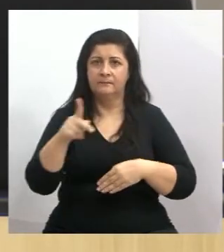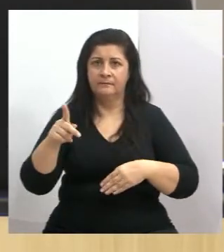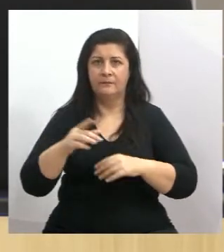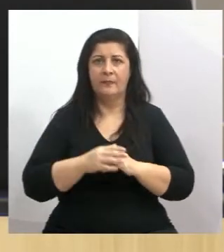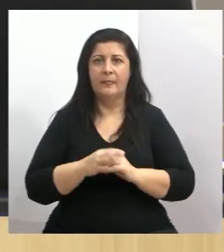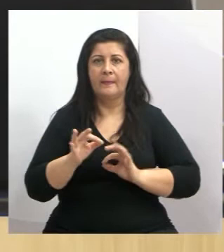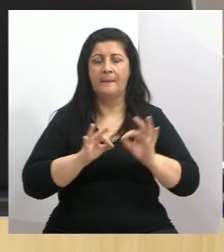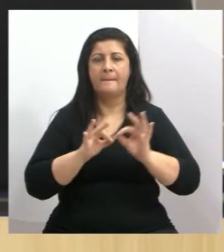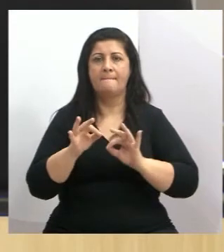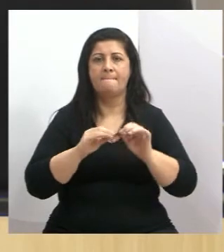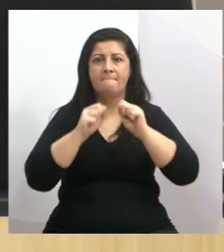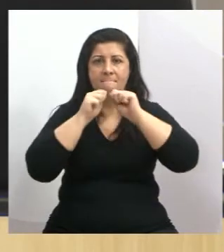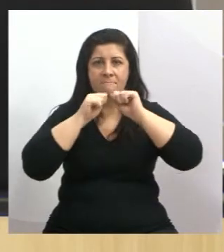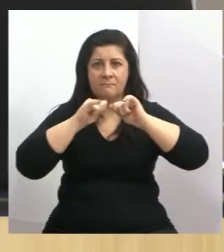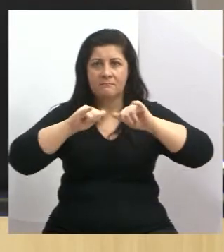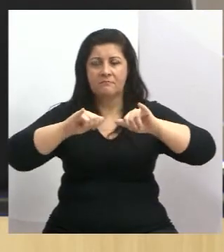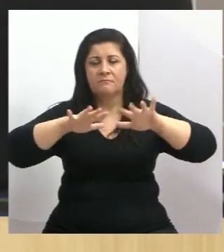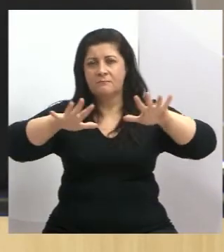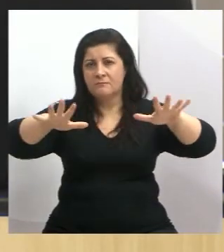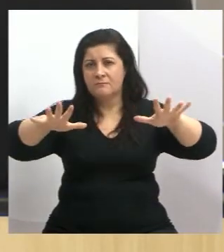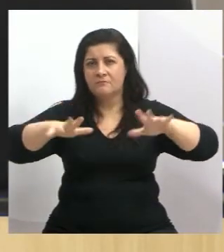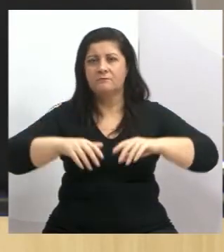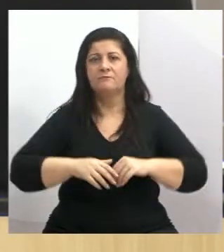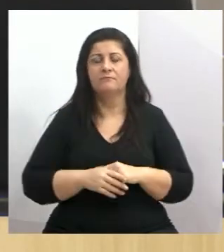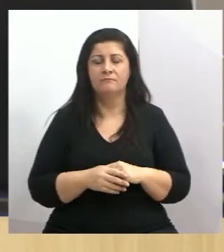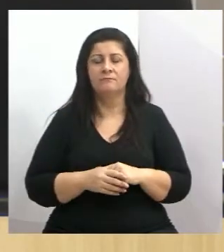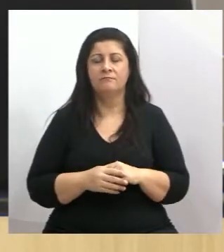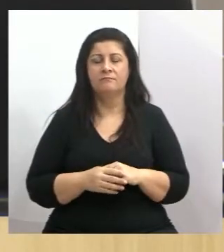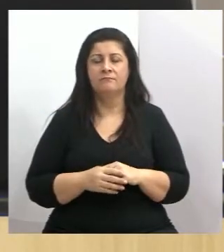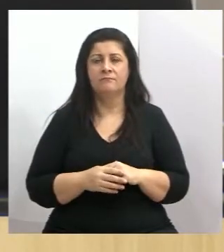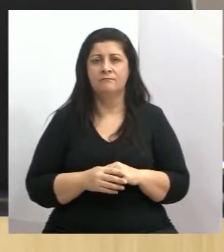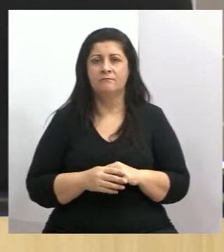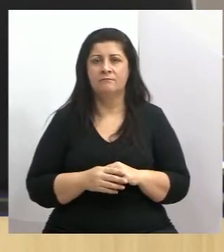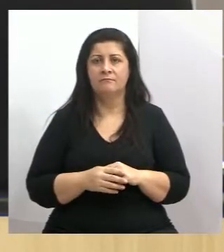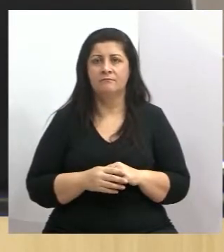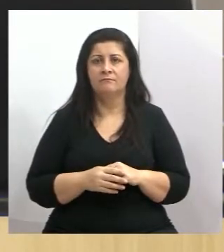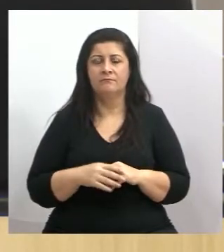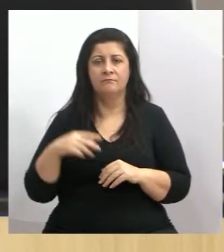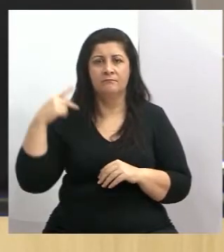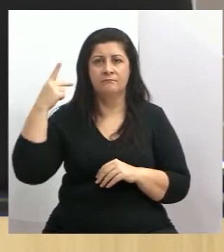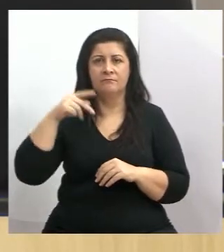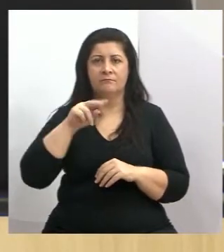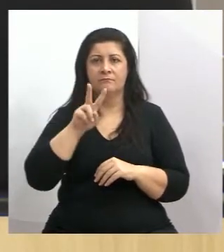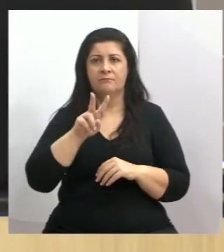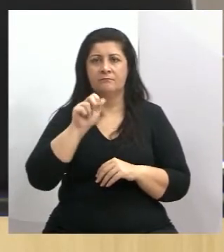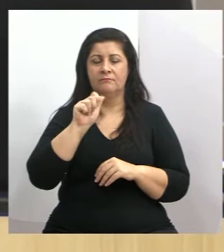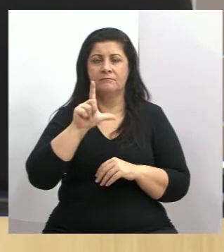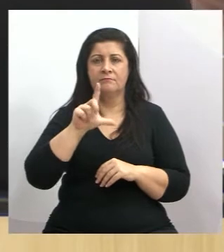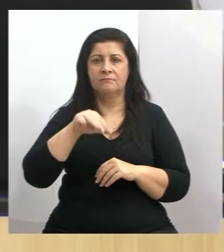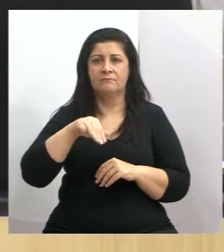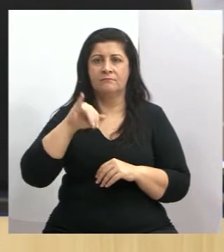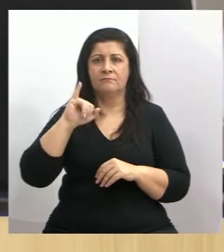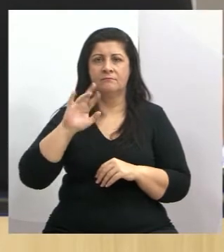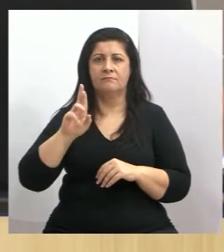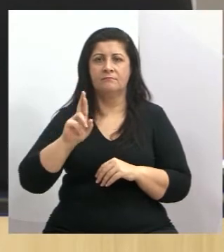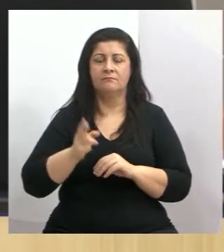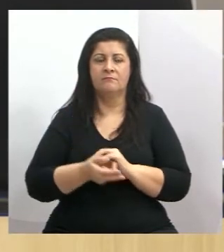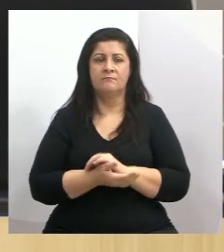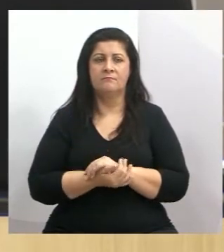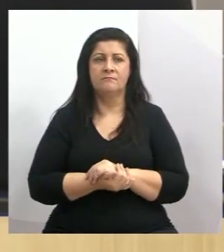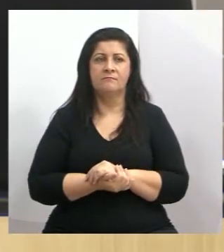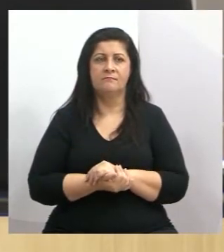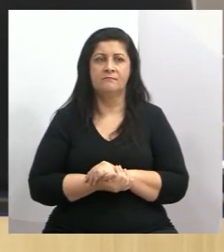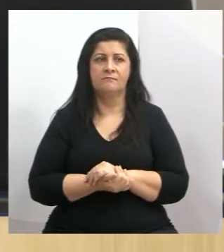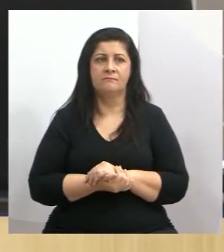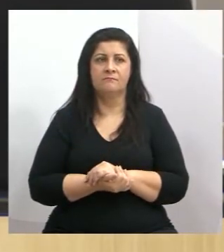que seja adotado experiência habituais para a divulgação da presente manifestação Vereador Valmir do parque Meia Lua